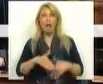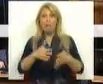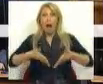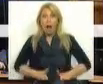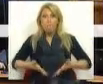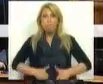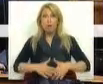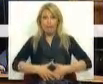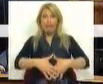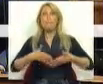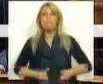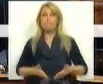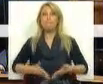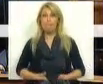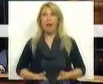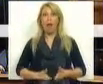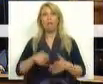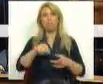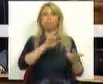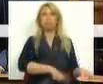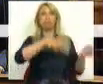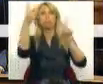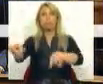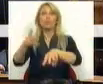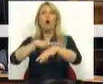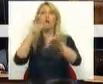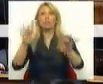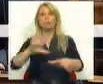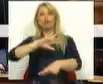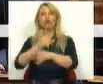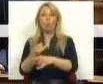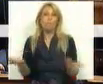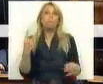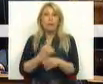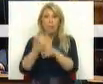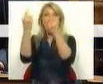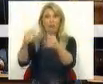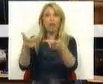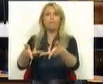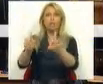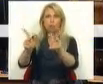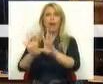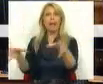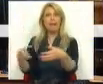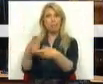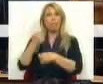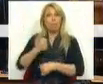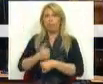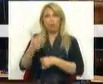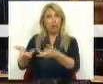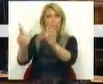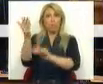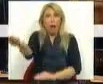são transferidas para outros hospitais, não obstante estar disponível toda a restante equipa de profissionais.